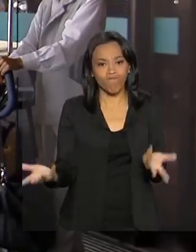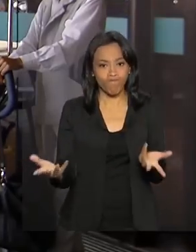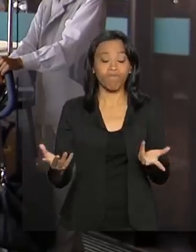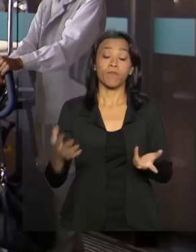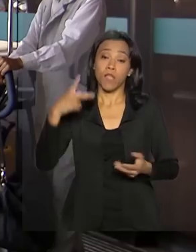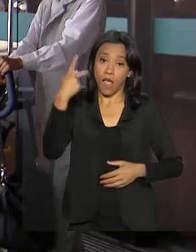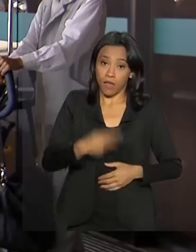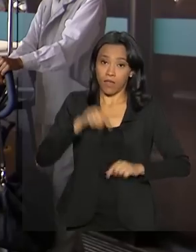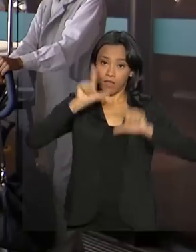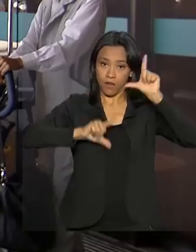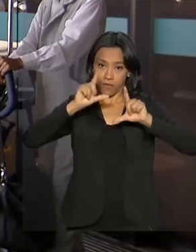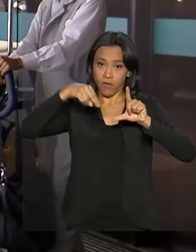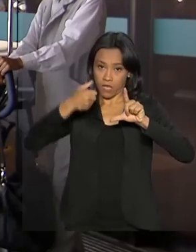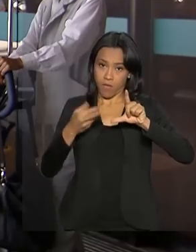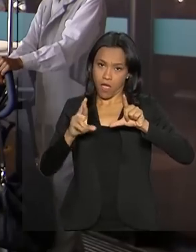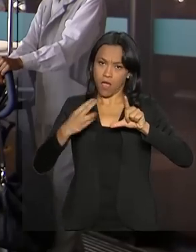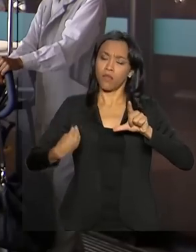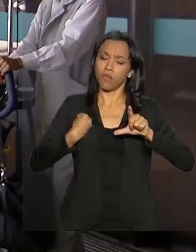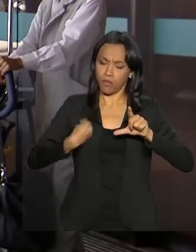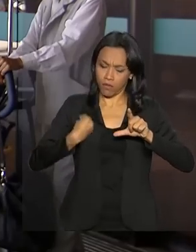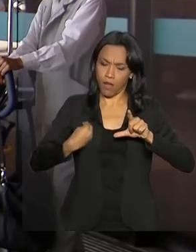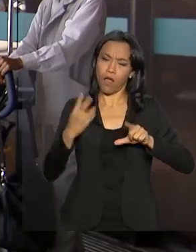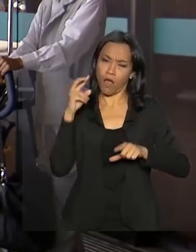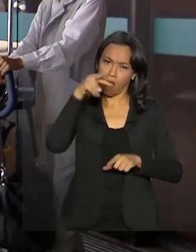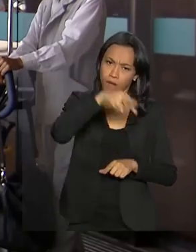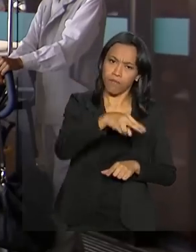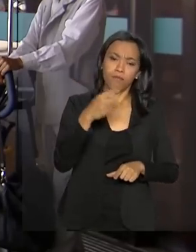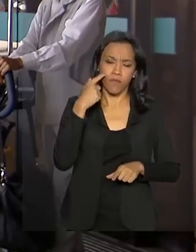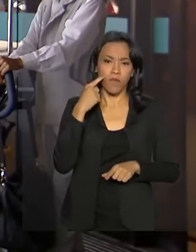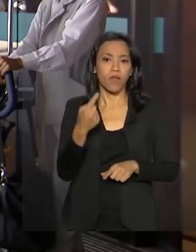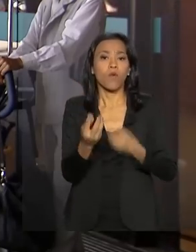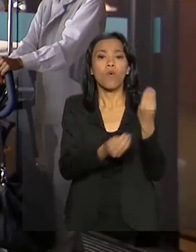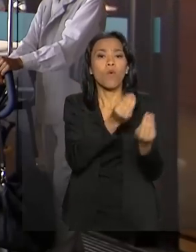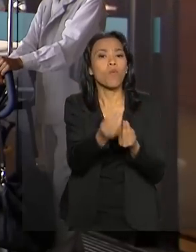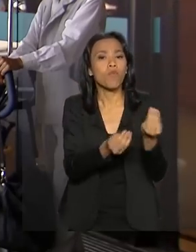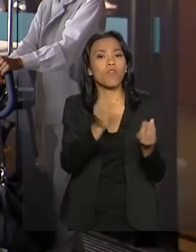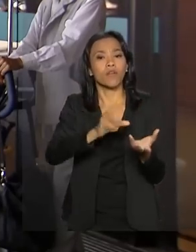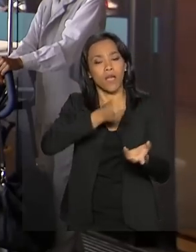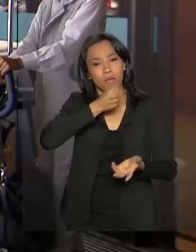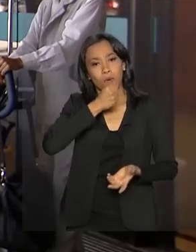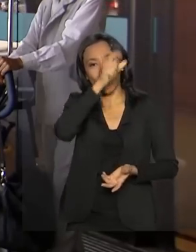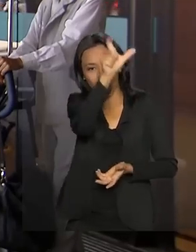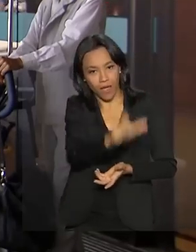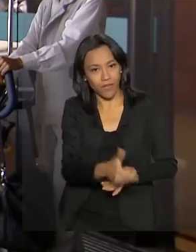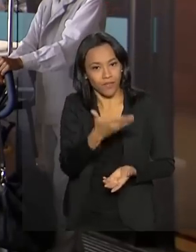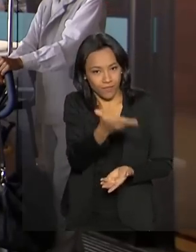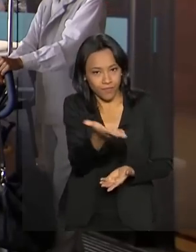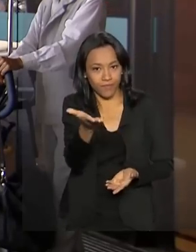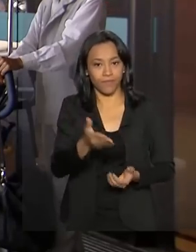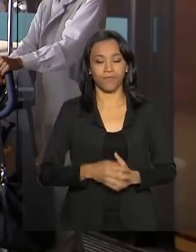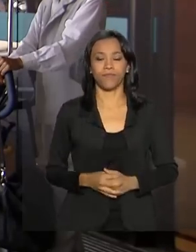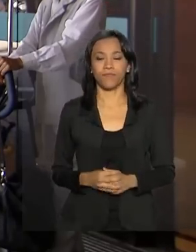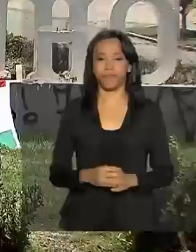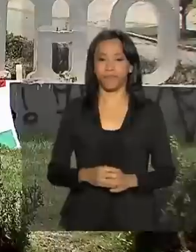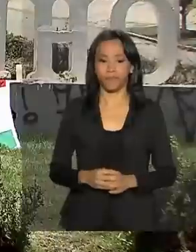da NBR está em Brumadinho e vamos ver como anda a situação por lá na reportagem de Luana Karen.